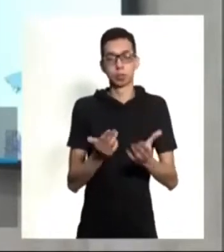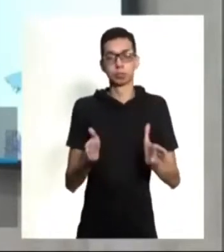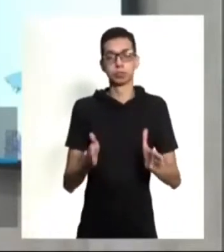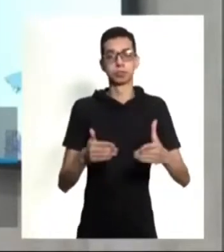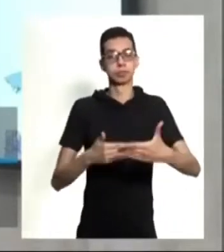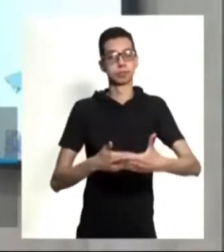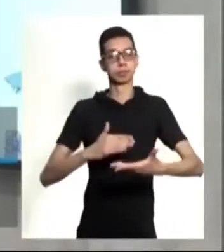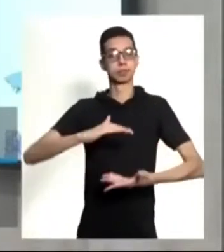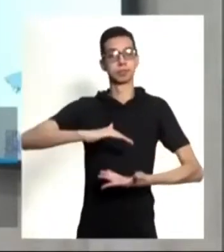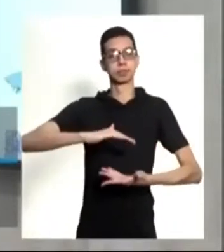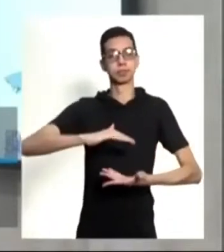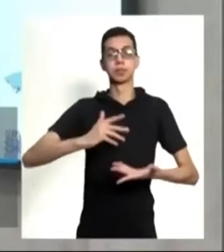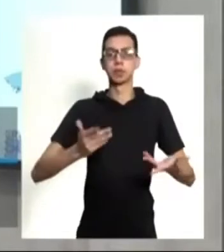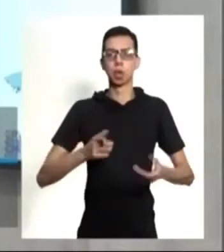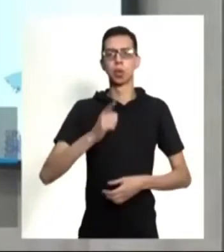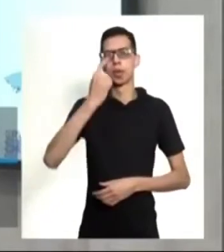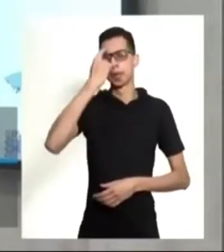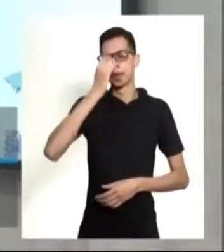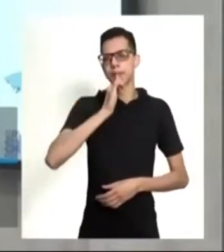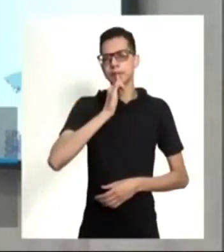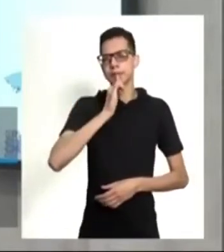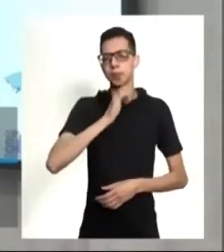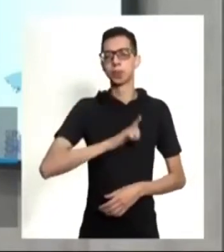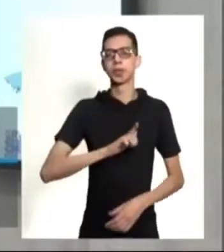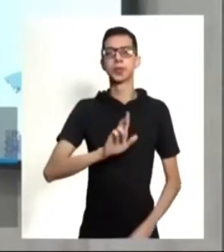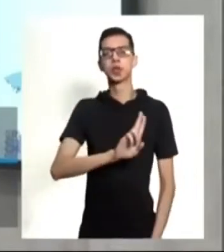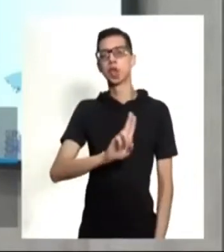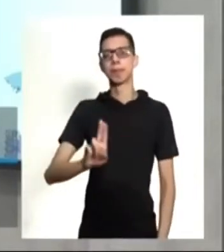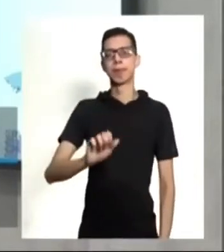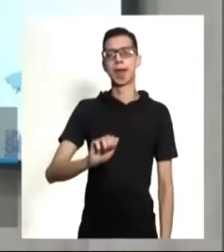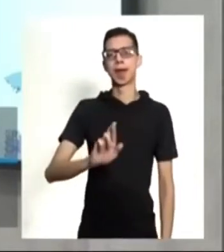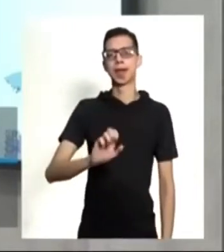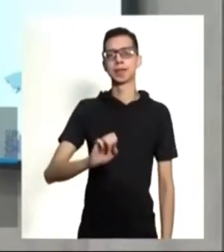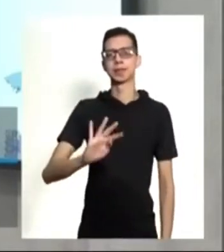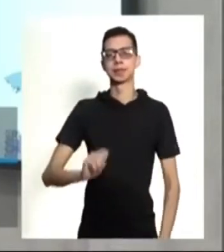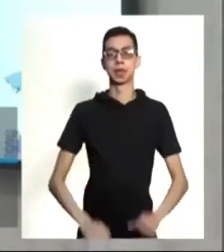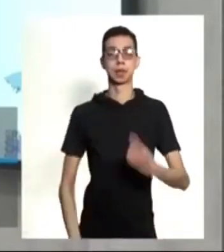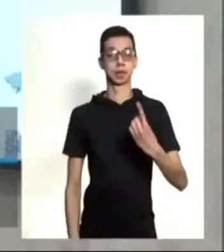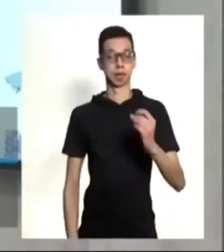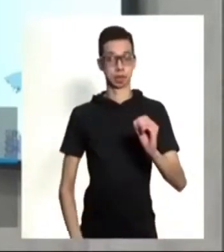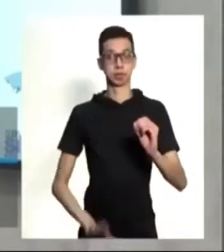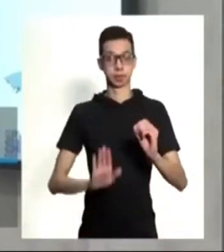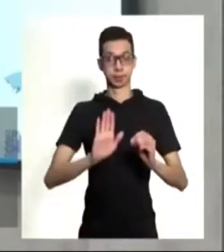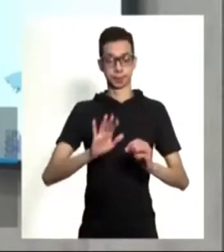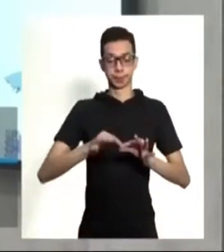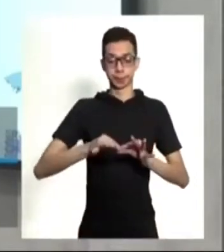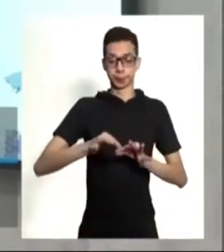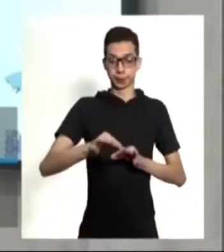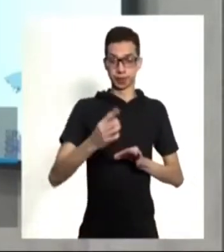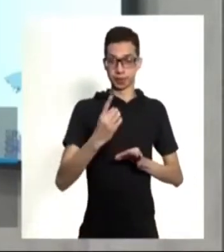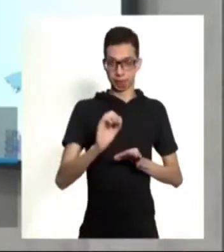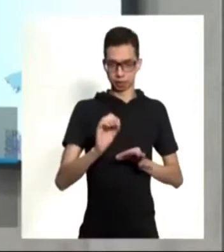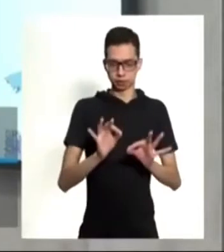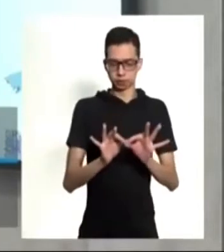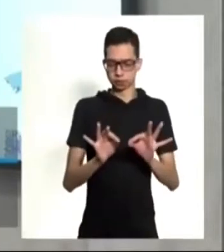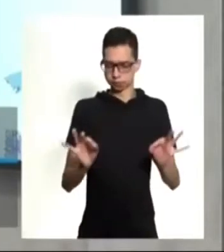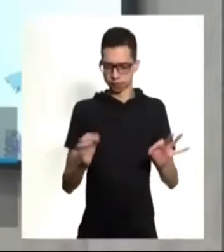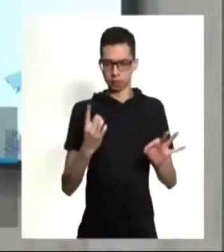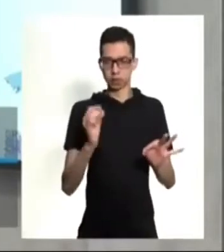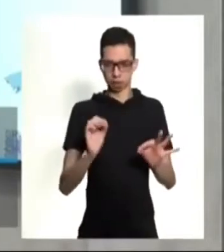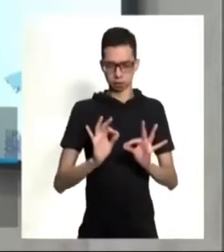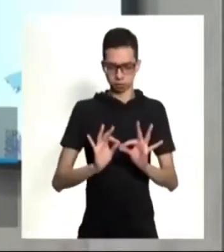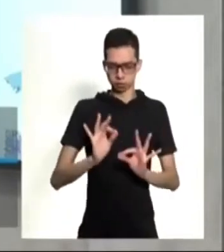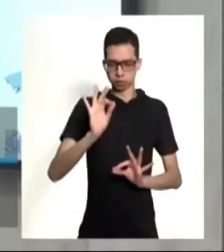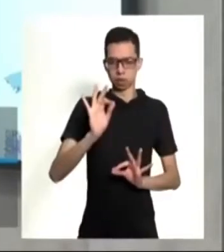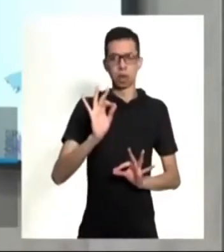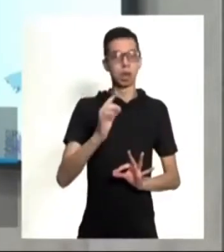Então, vamos supor que um cubo tem aresta 10. Então, peraí, o comprimento é 10, a largura é 10 e a